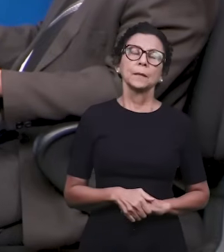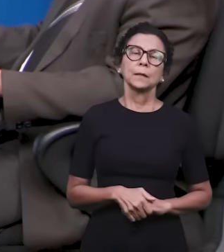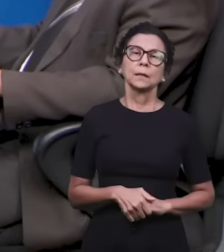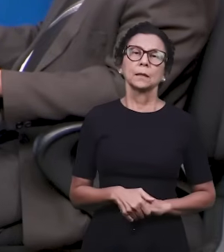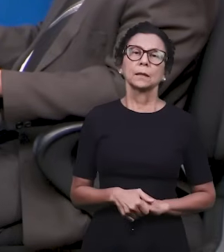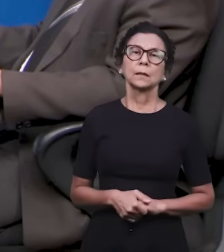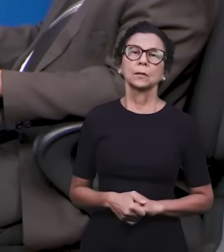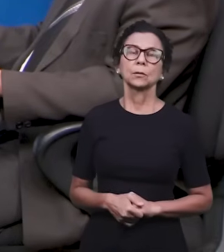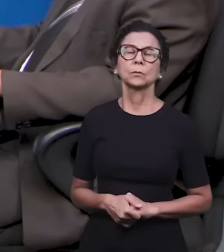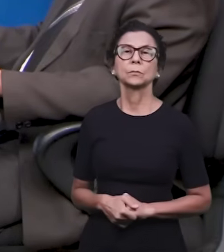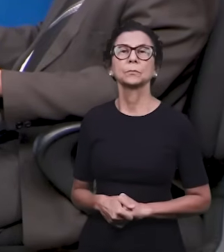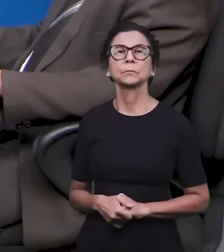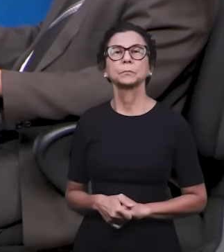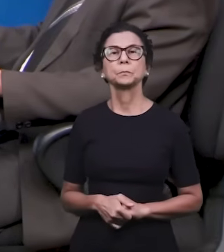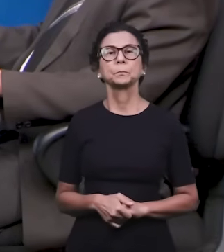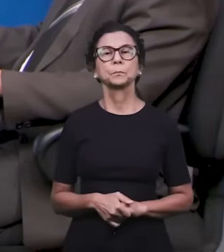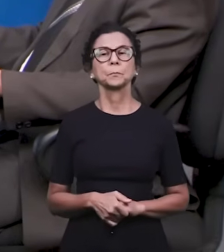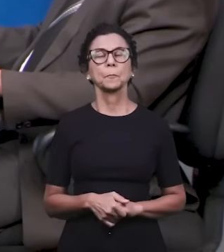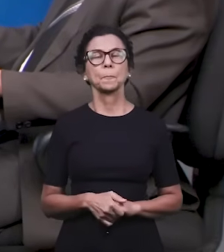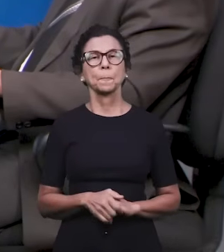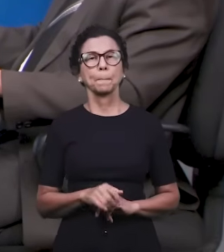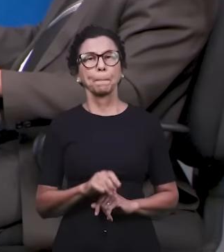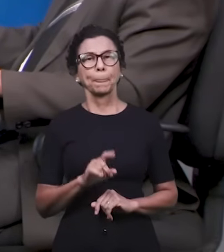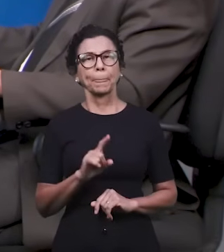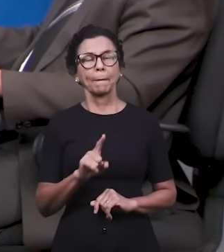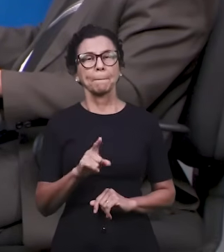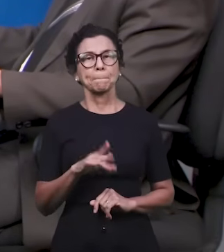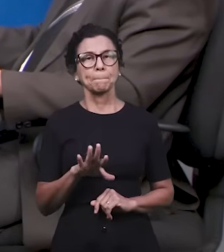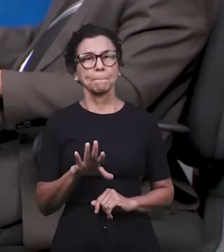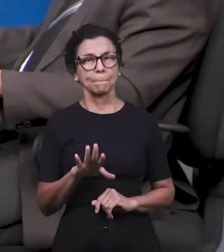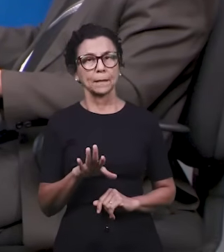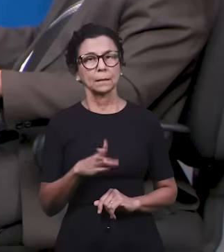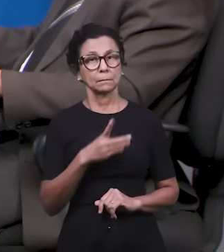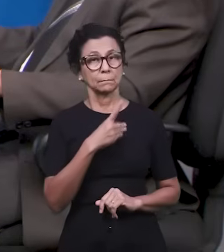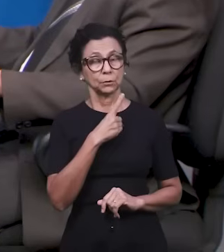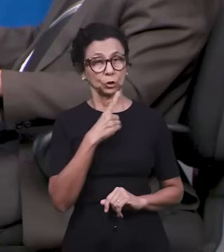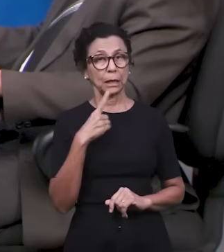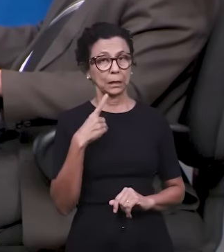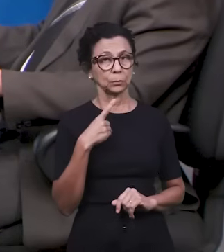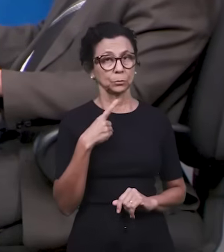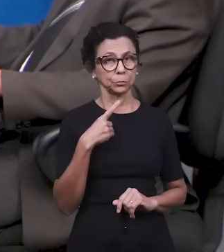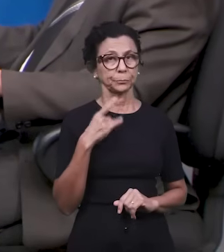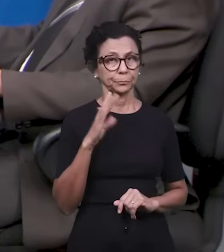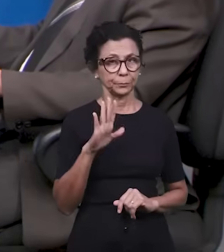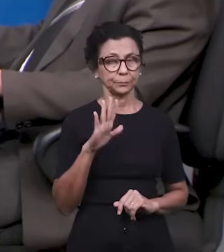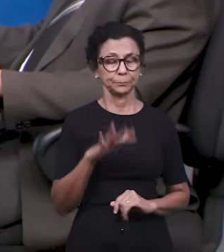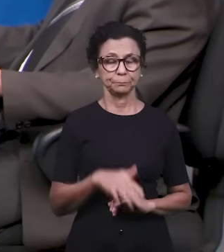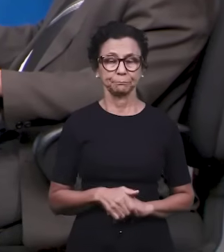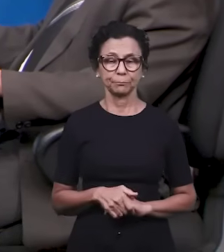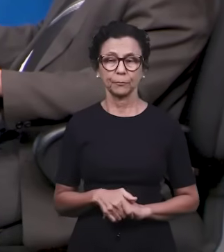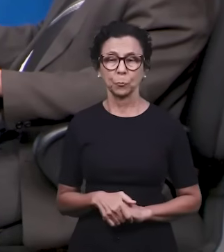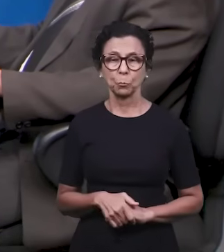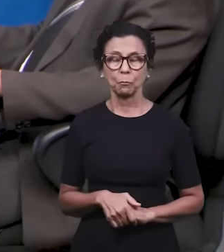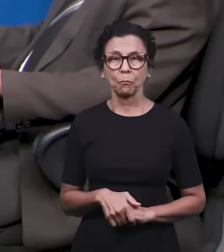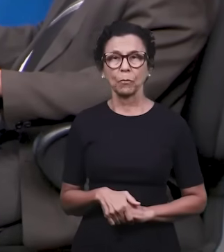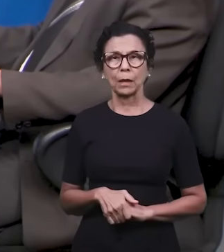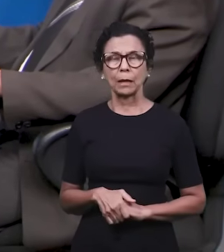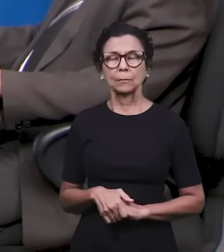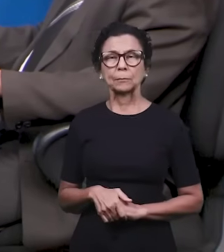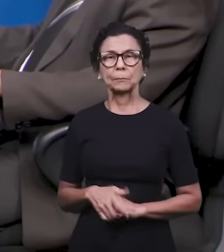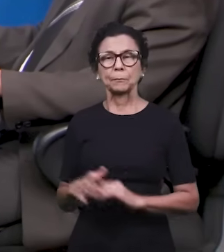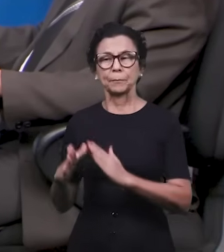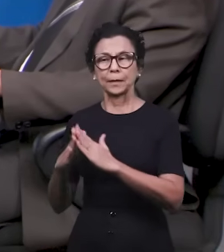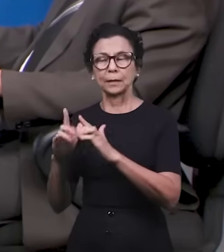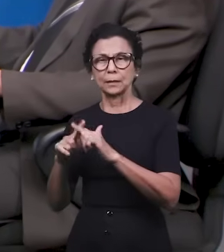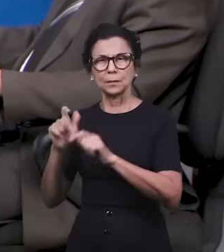do diaconato, o diácono existe porque o rebanho cresceu. Então, se o diácono